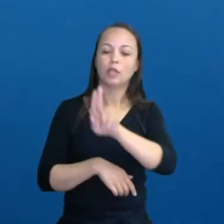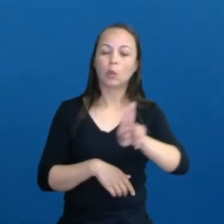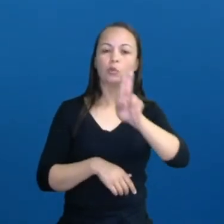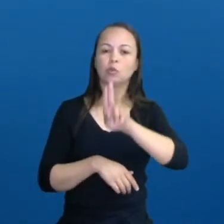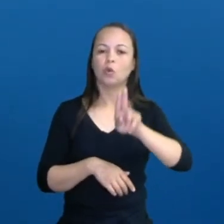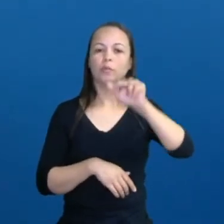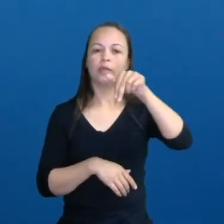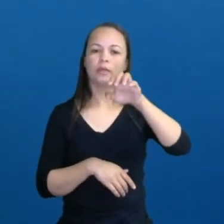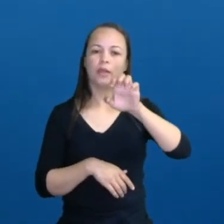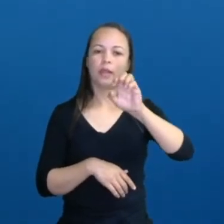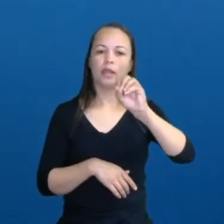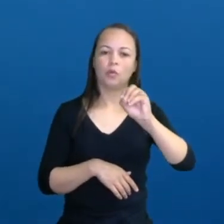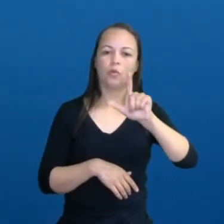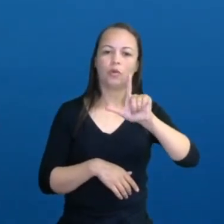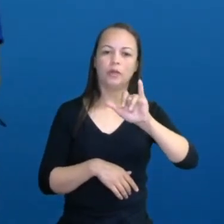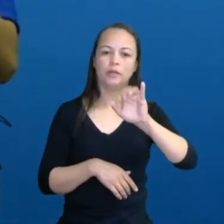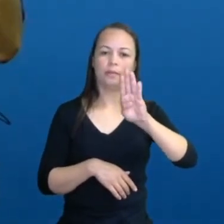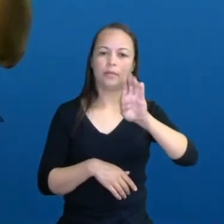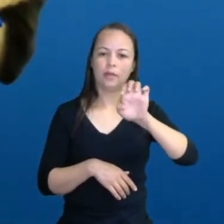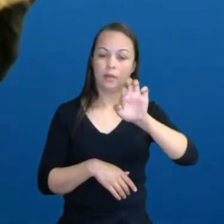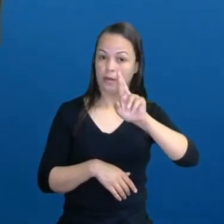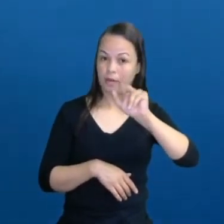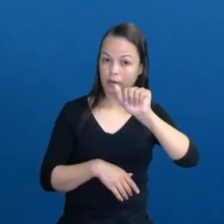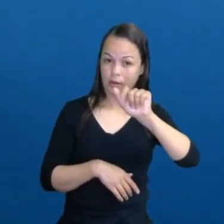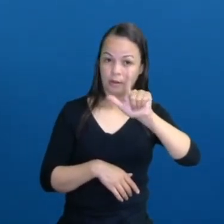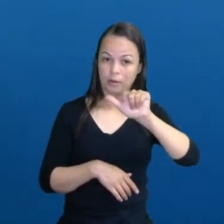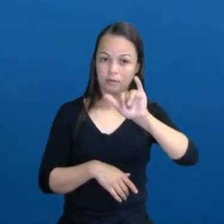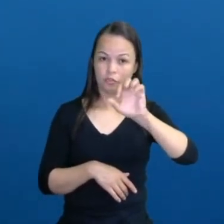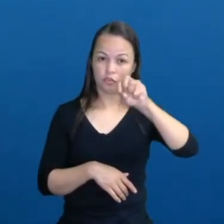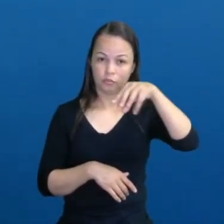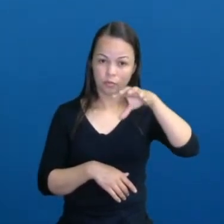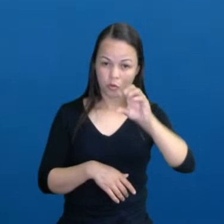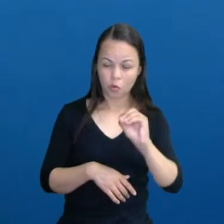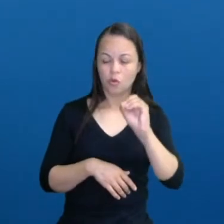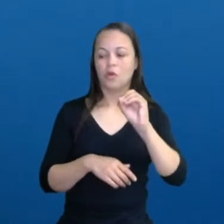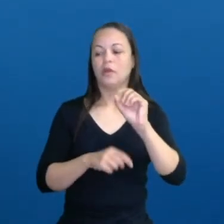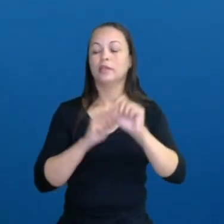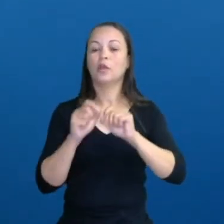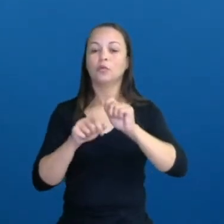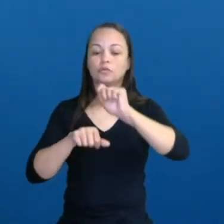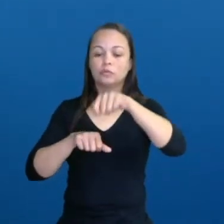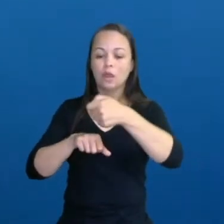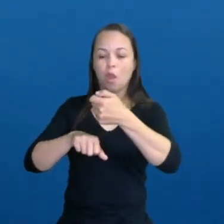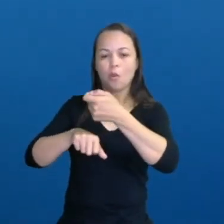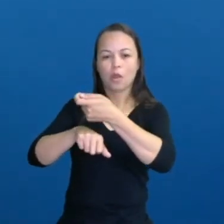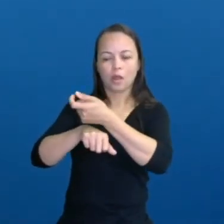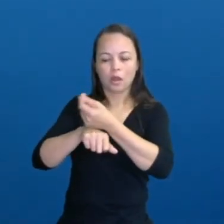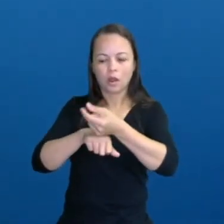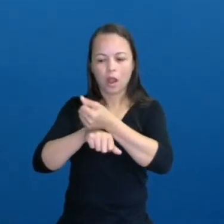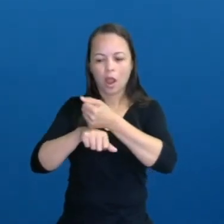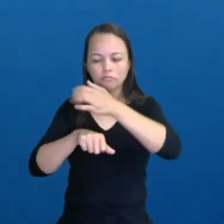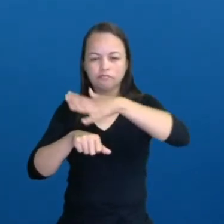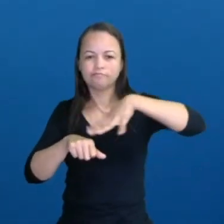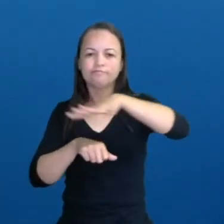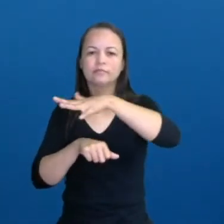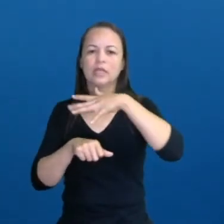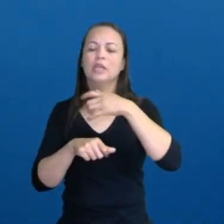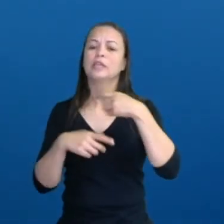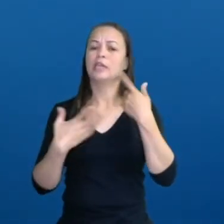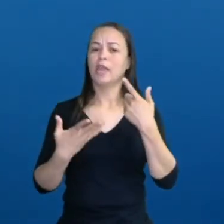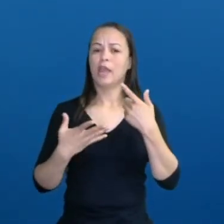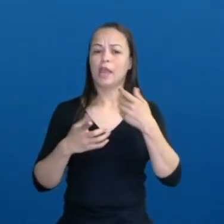de neoliberalismo, que é uma doutrina que não apenas econômica, mas social, política, que